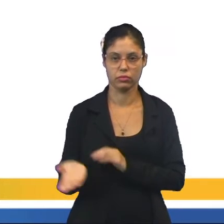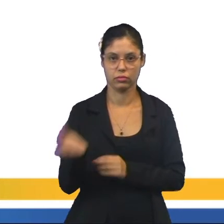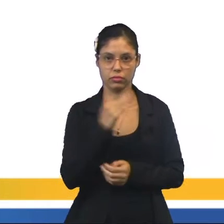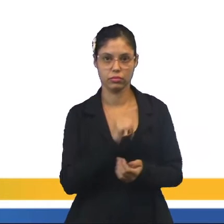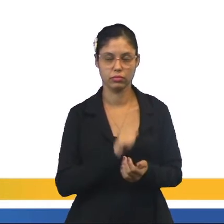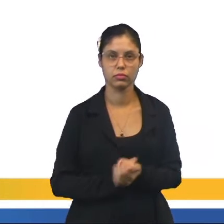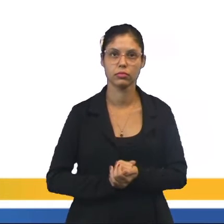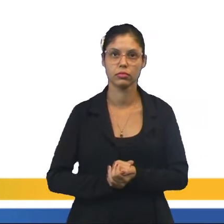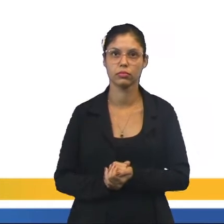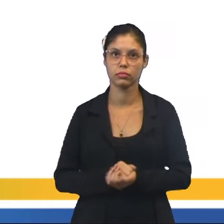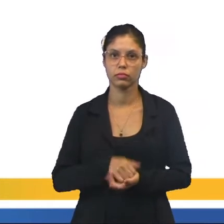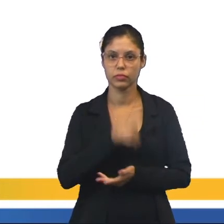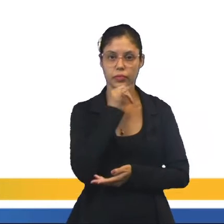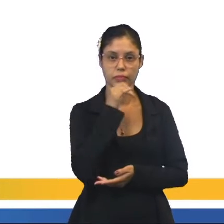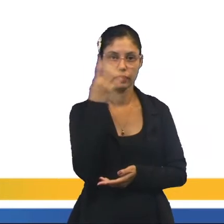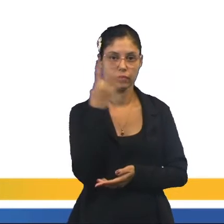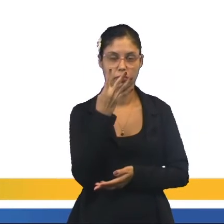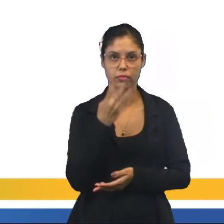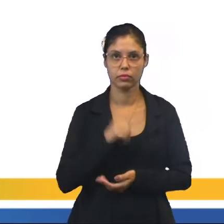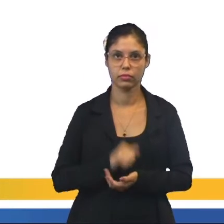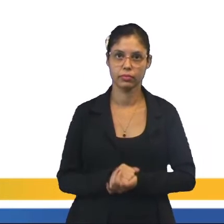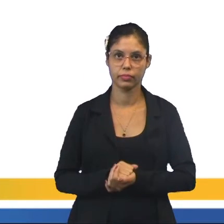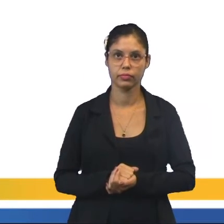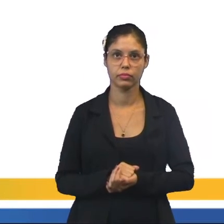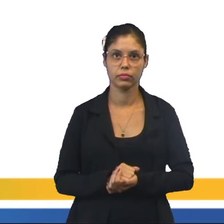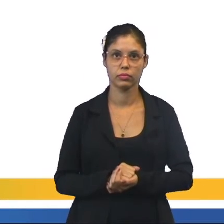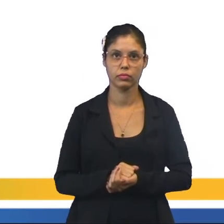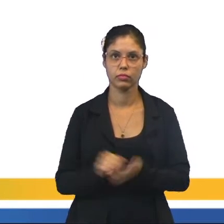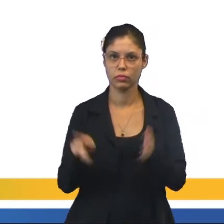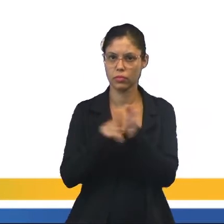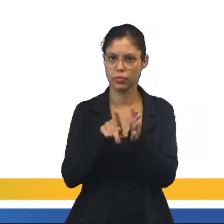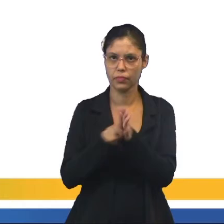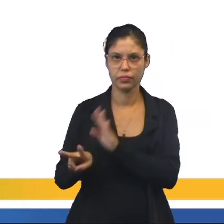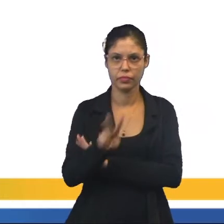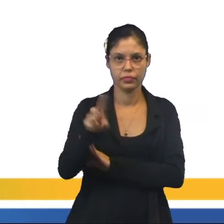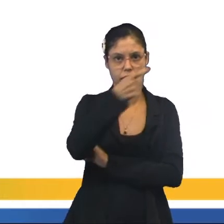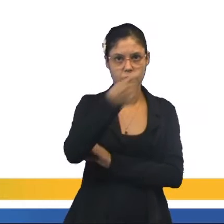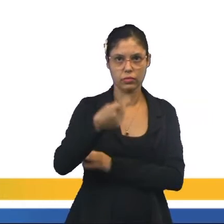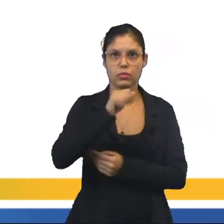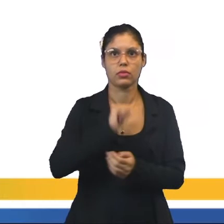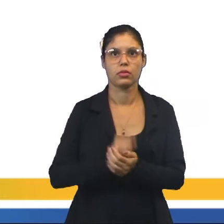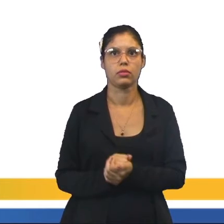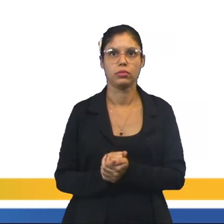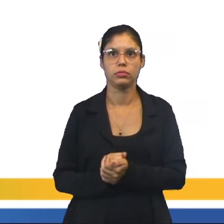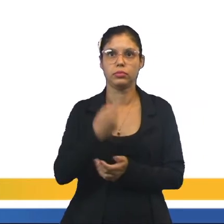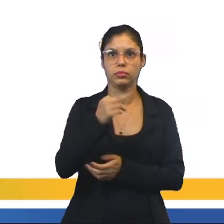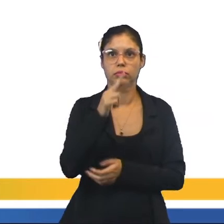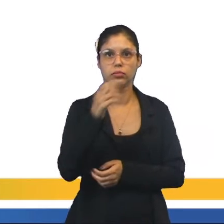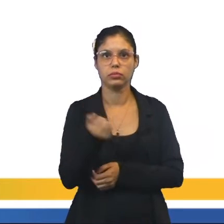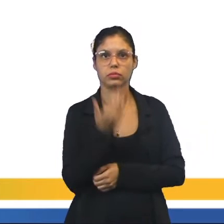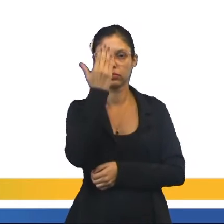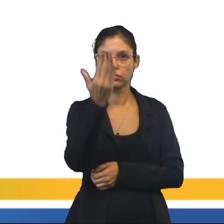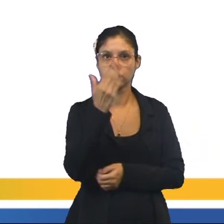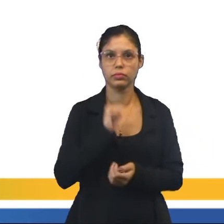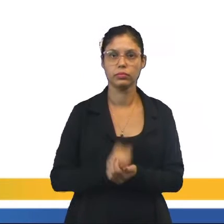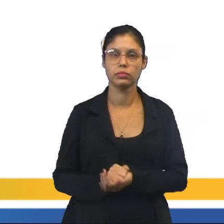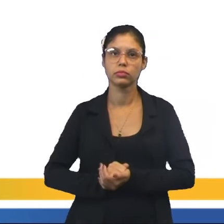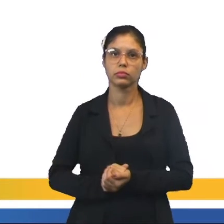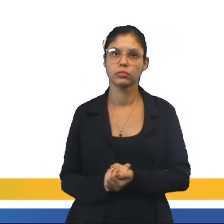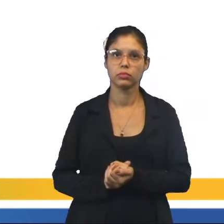Vamos aí ao exemplo 4. Determine o valor de x nas proporções a